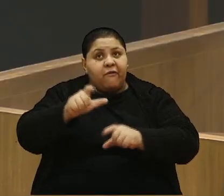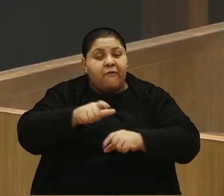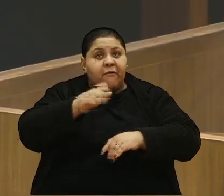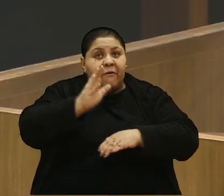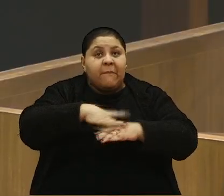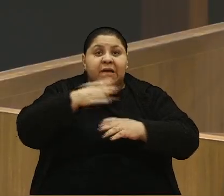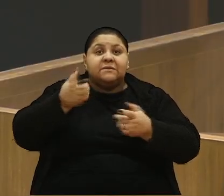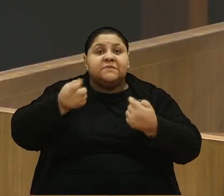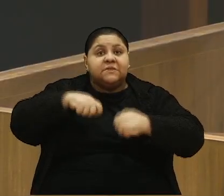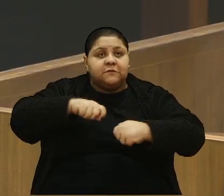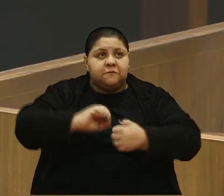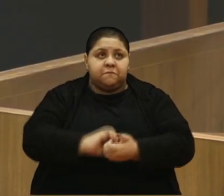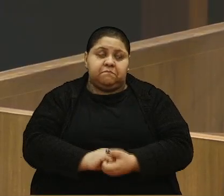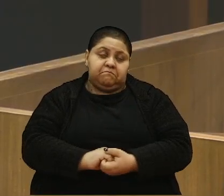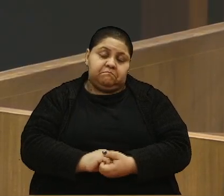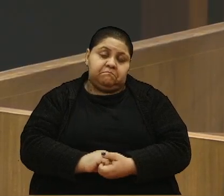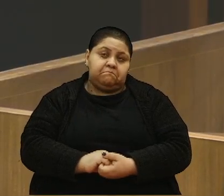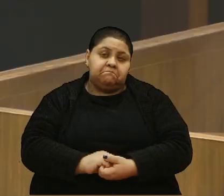precisam.